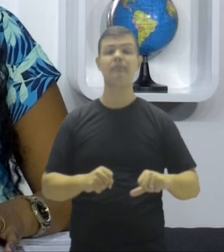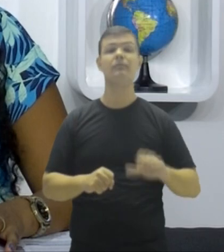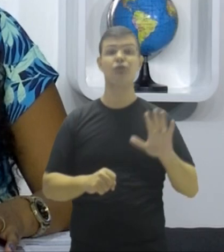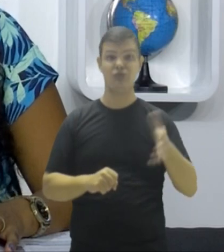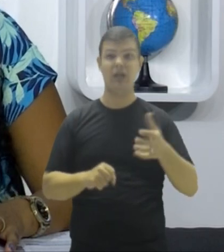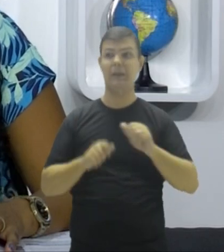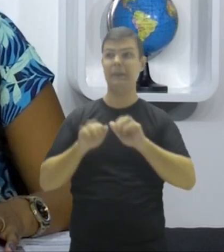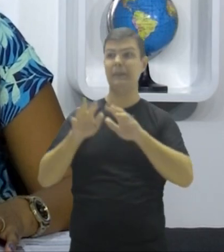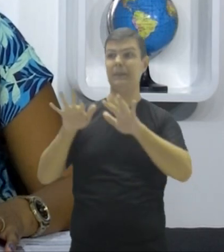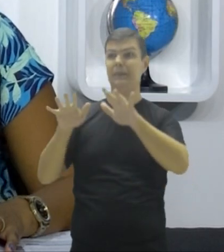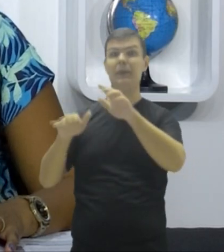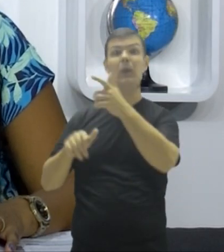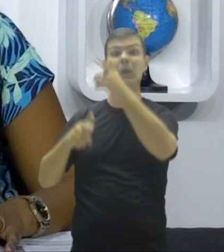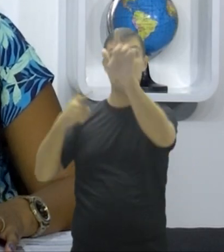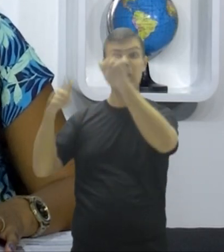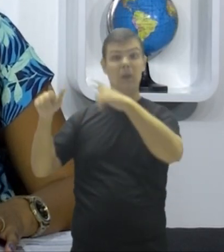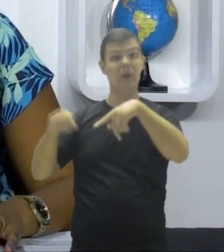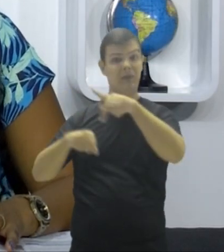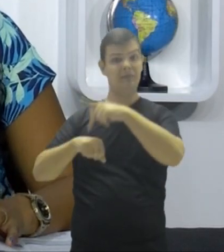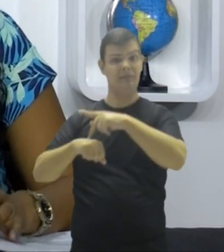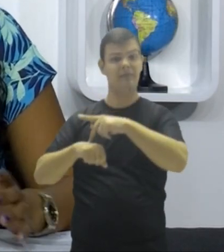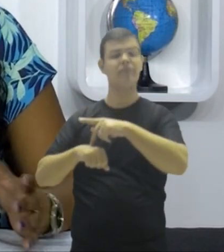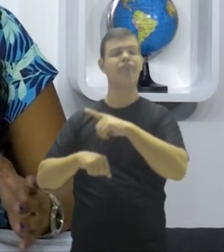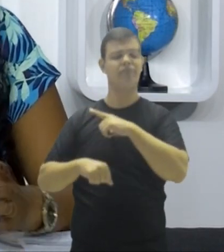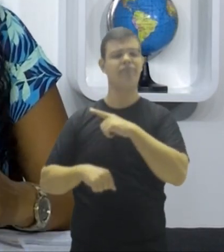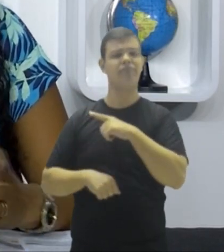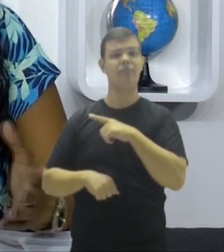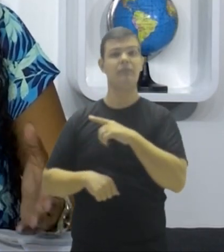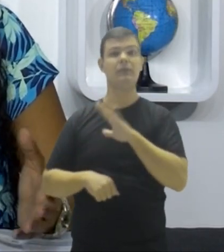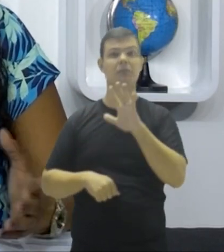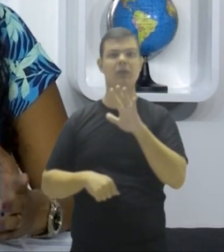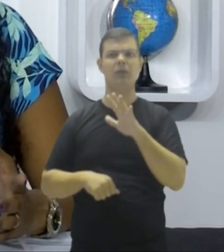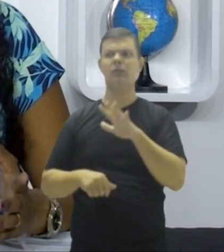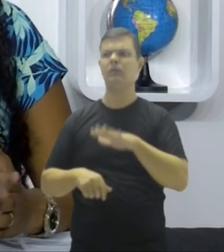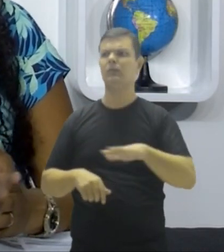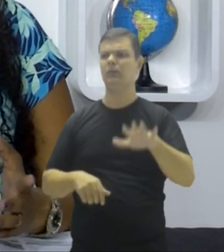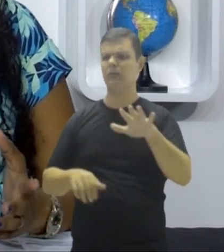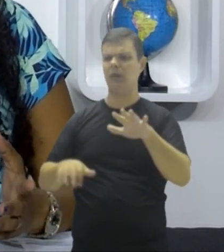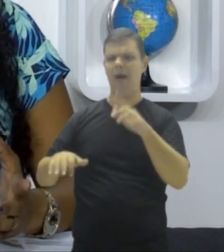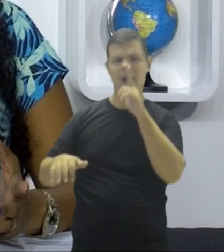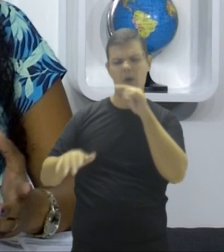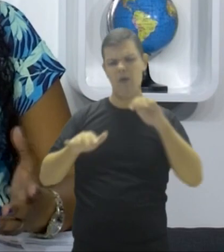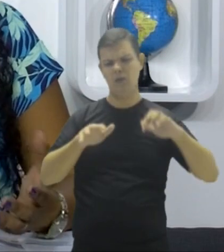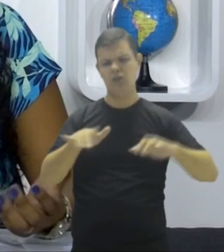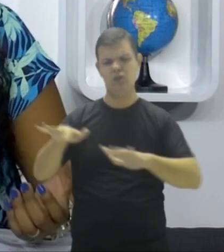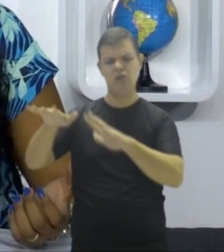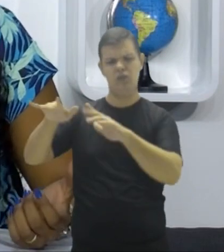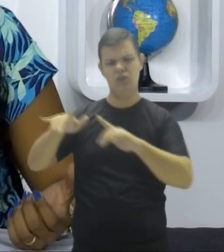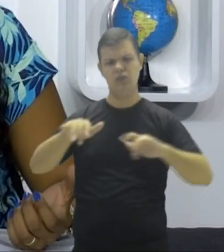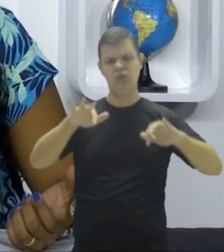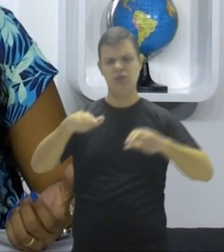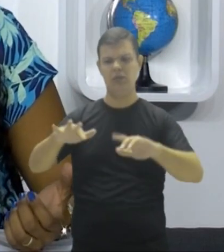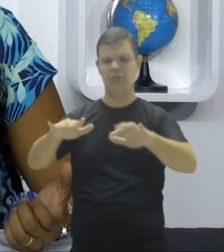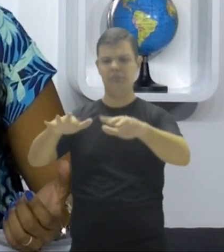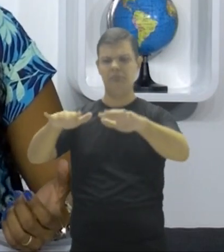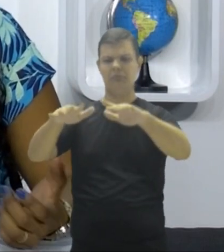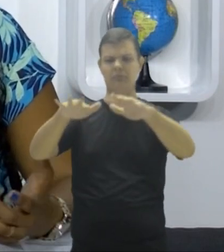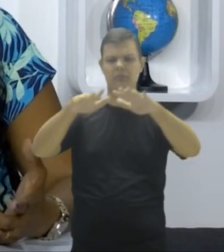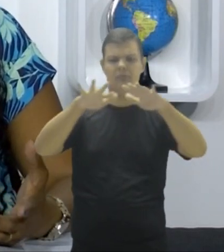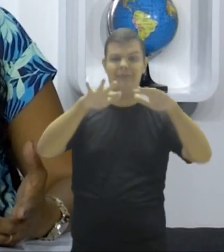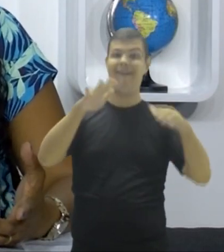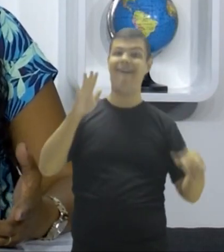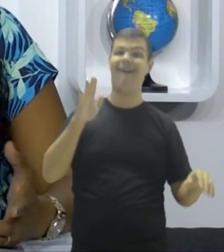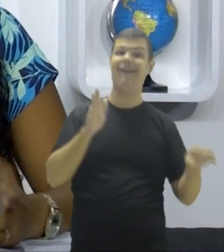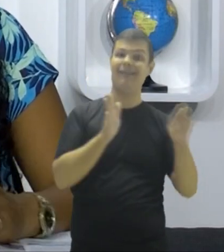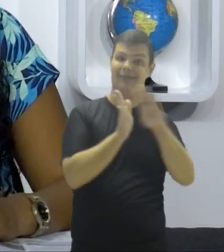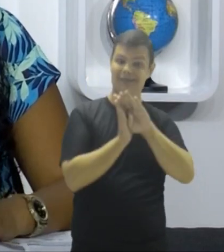em águas internacionais, no Oceano Atlântico, mas que a movimentação das águas, das marés, trouxe para a nossa costa